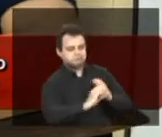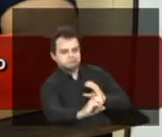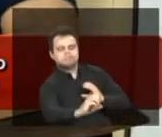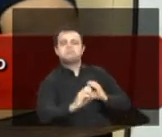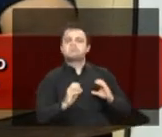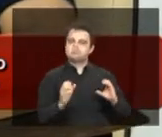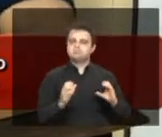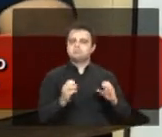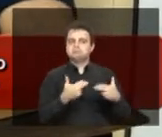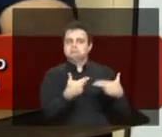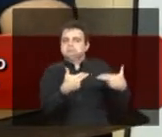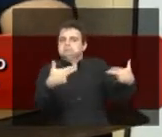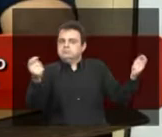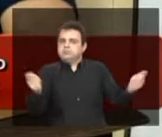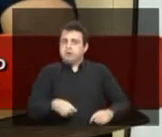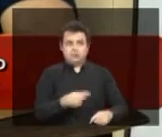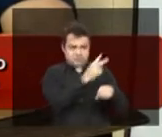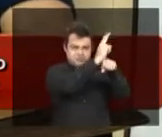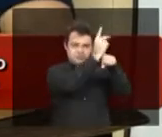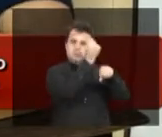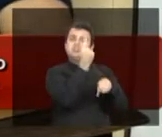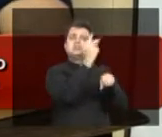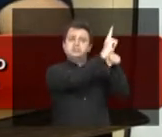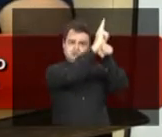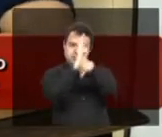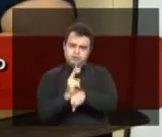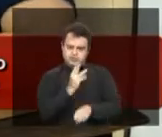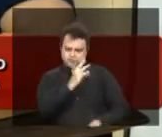milhões. Pô, mas Robson, o senhor não